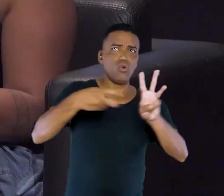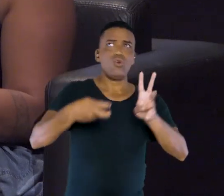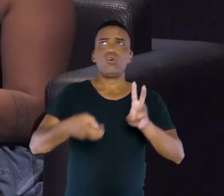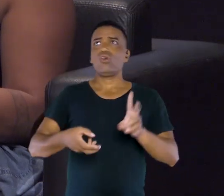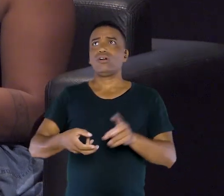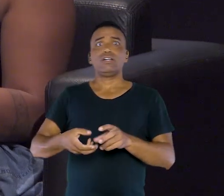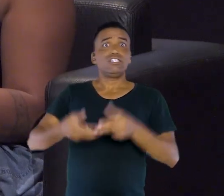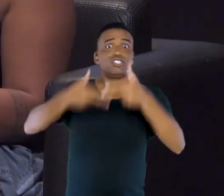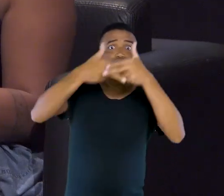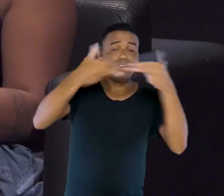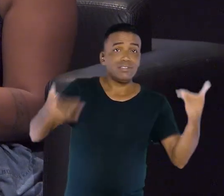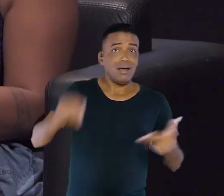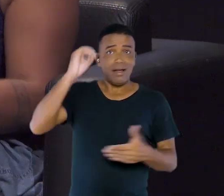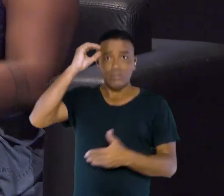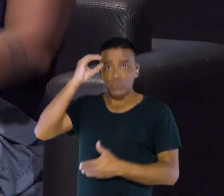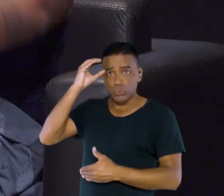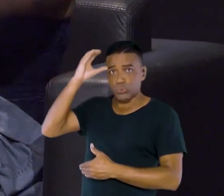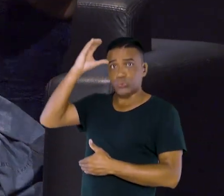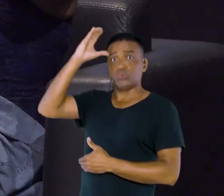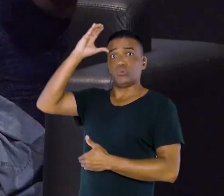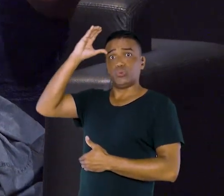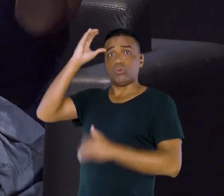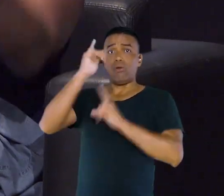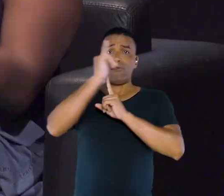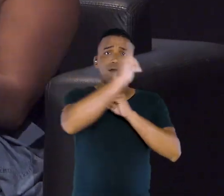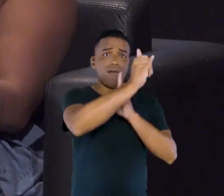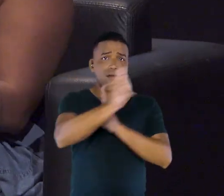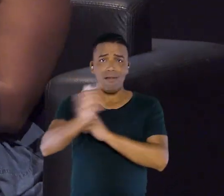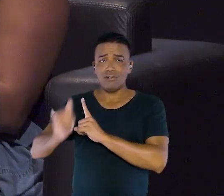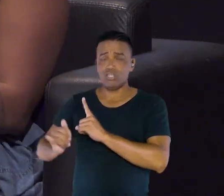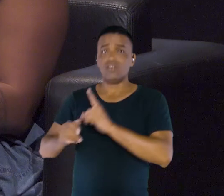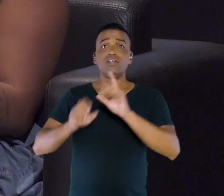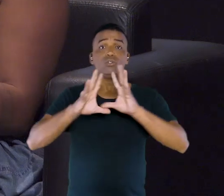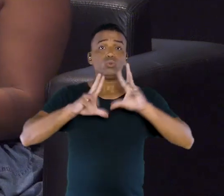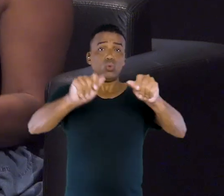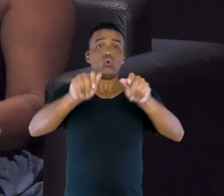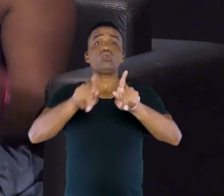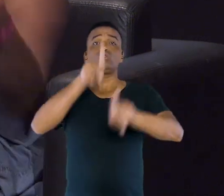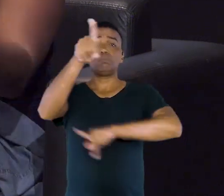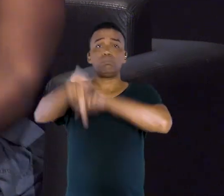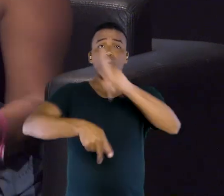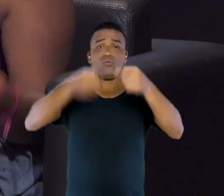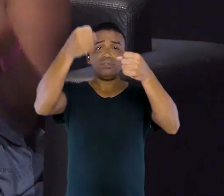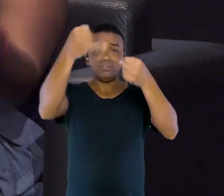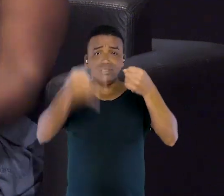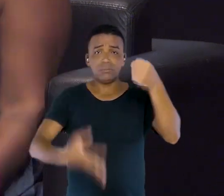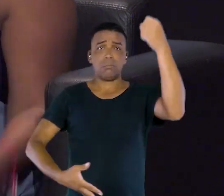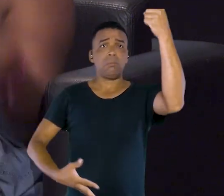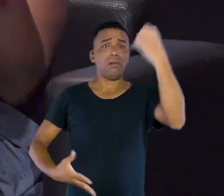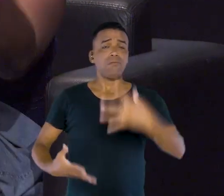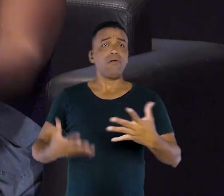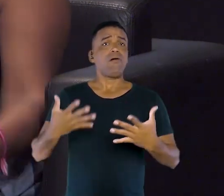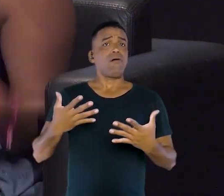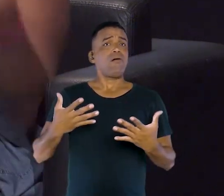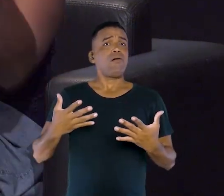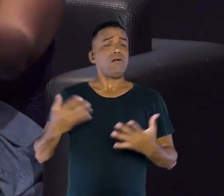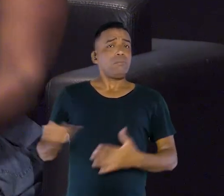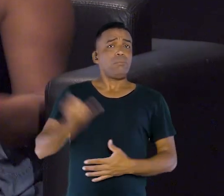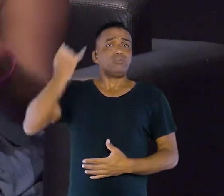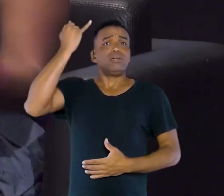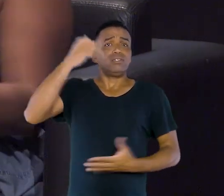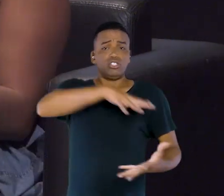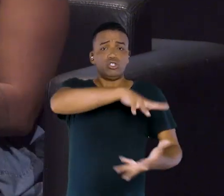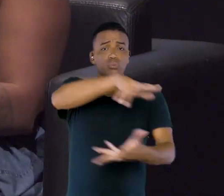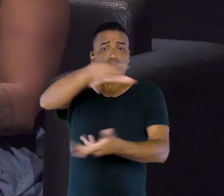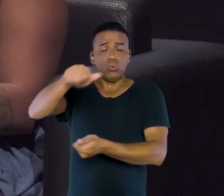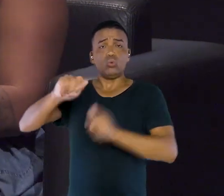de narrativas, assim como todos os povos têm a sua forma de explicar a importância